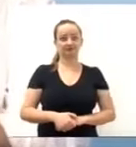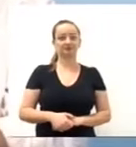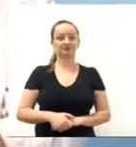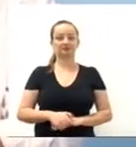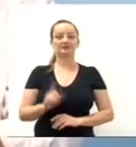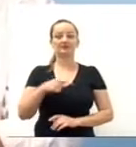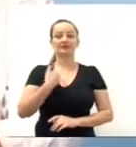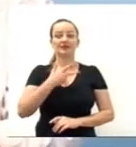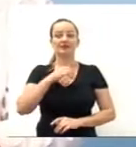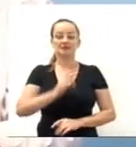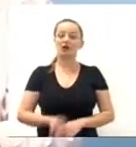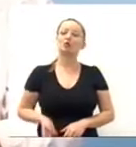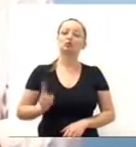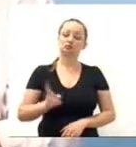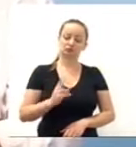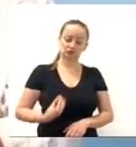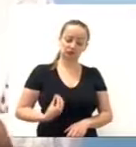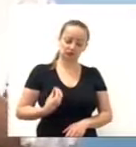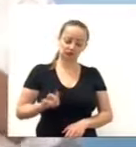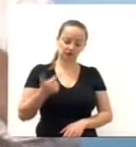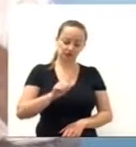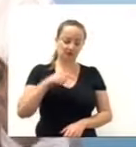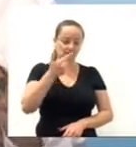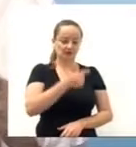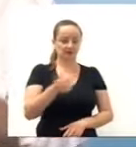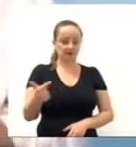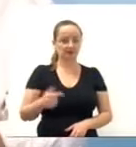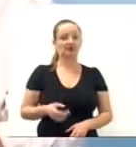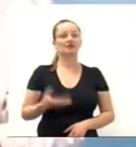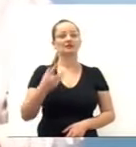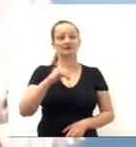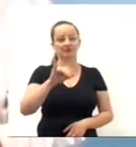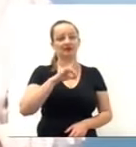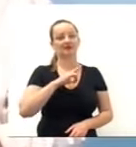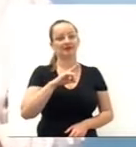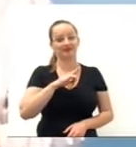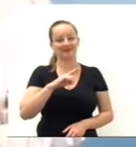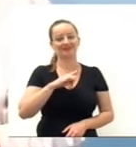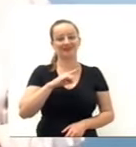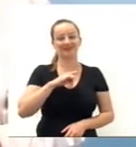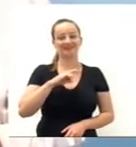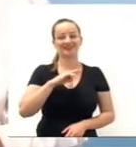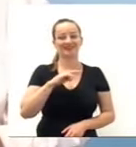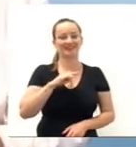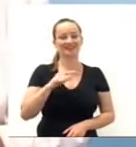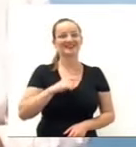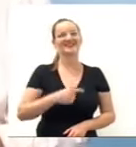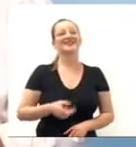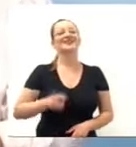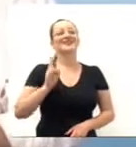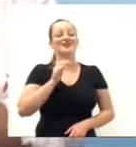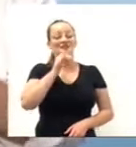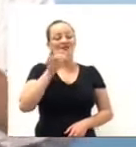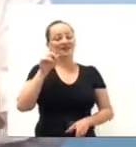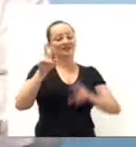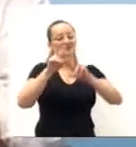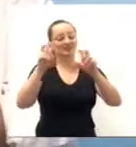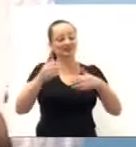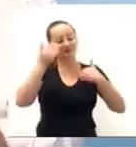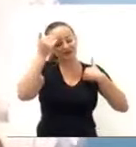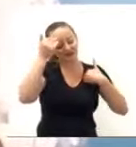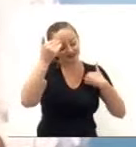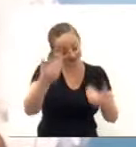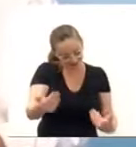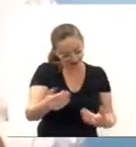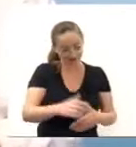vamos estar aí novamente, tá? Semana que vem, com certeza, falando de novo sobre trigonometria, tá? Agradeço